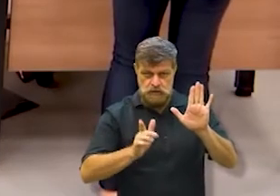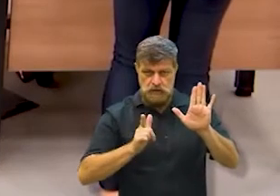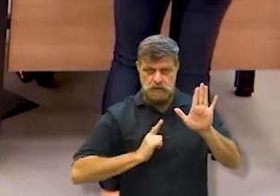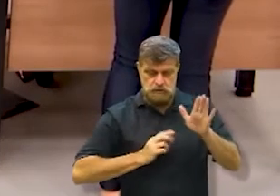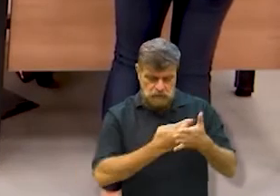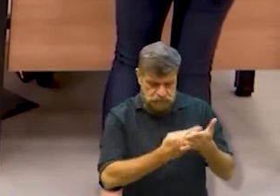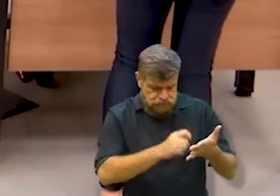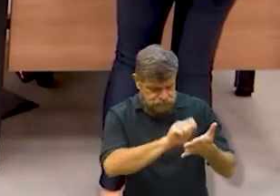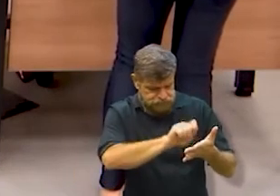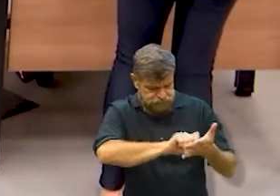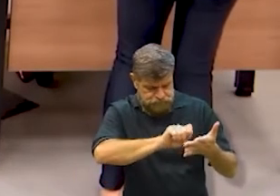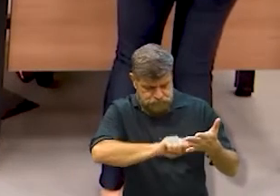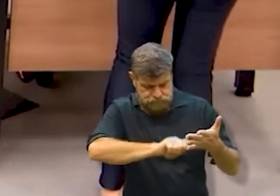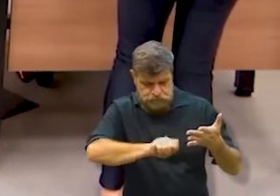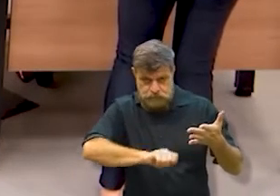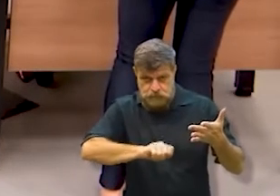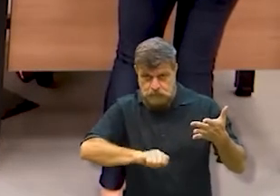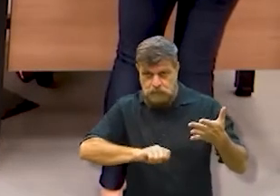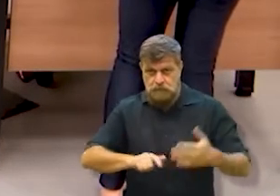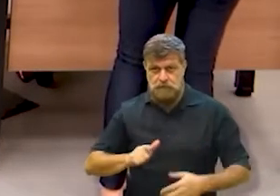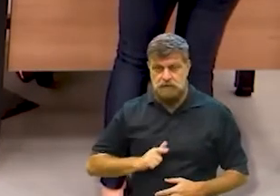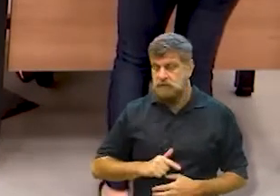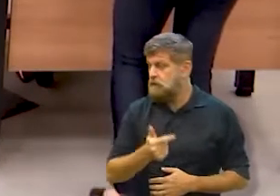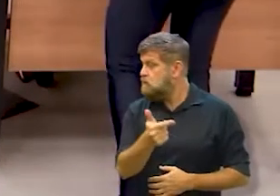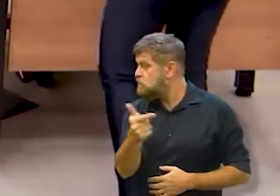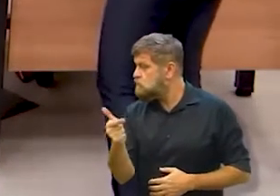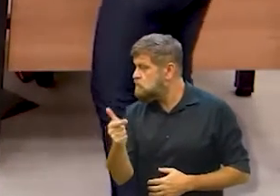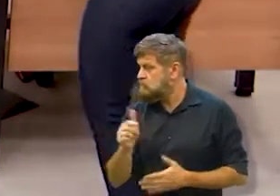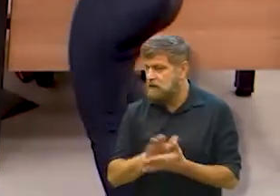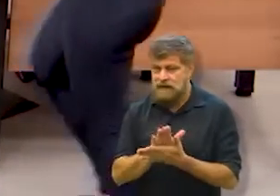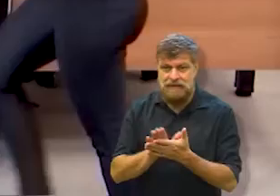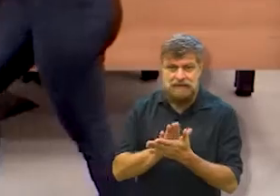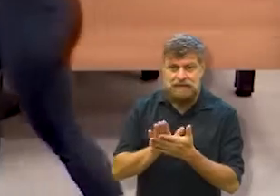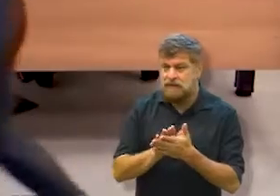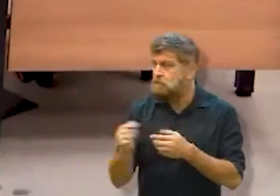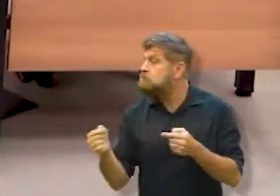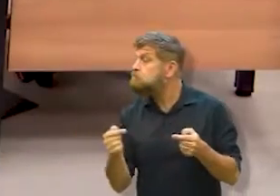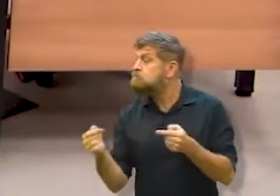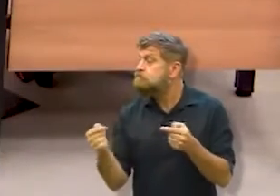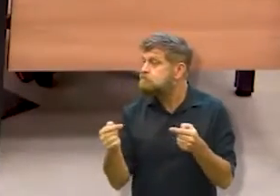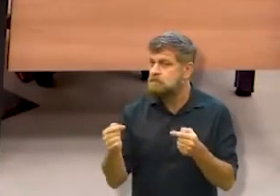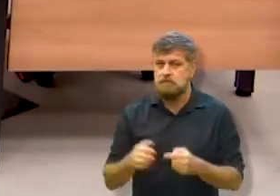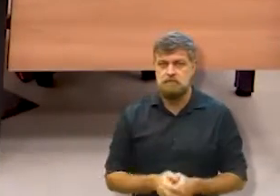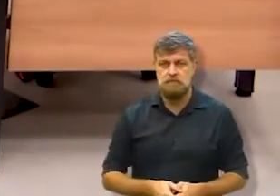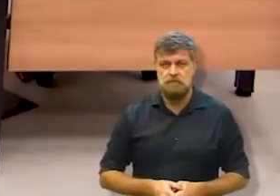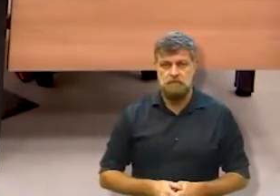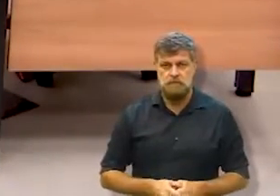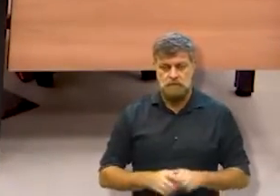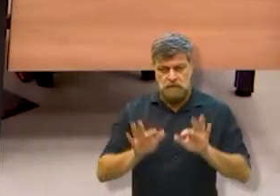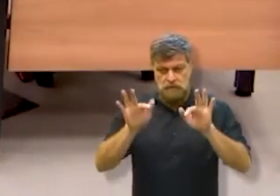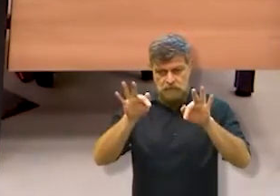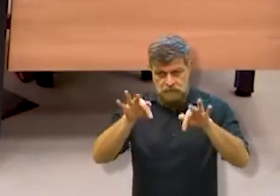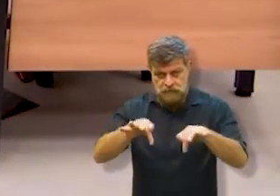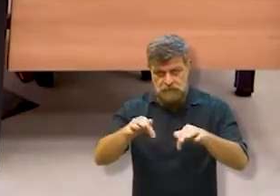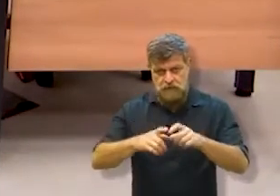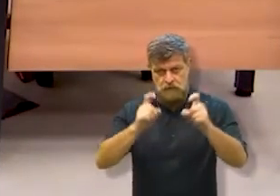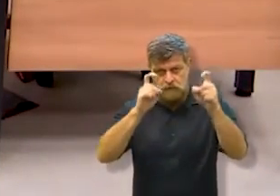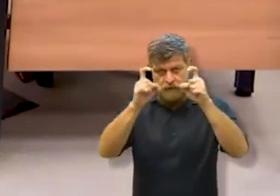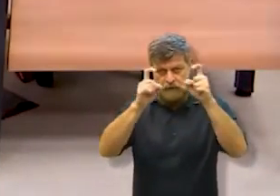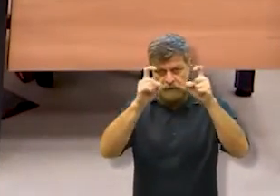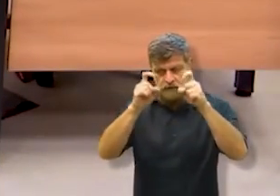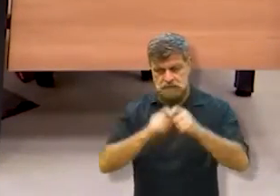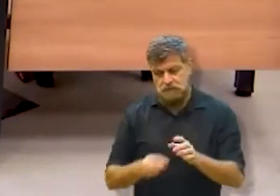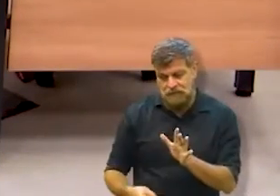sido relatados. Então, se não tiver nenhuma outra questão, então considero aqui